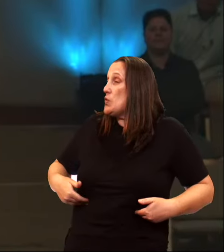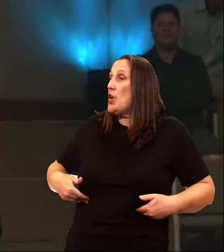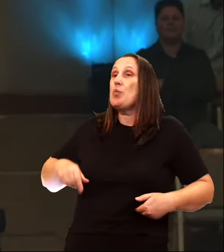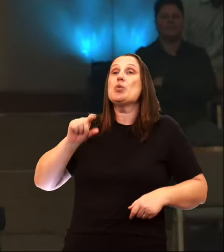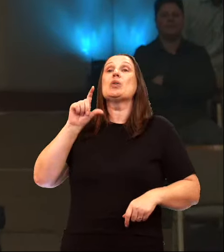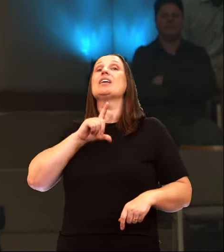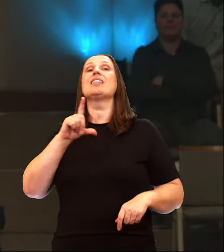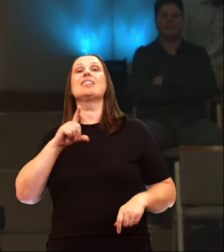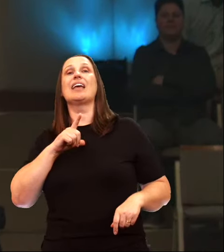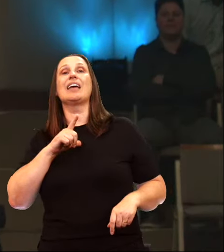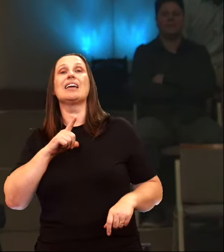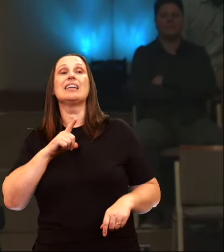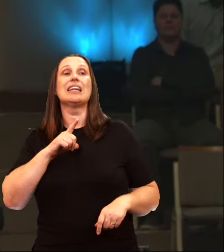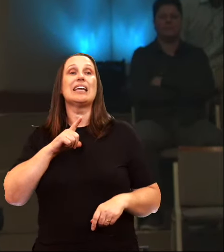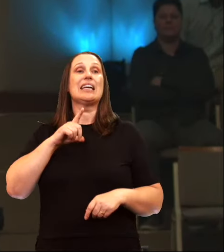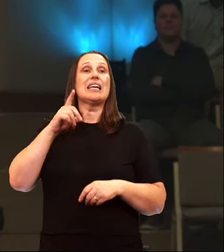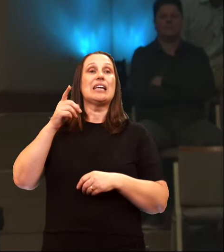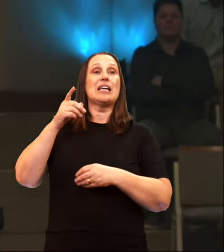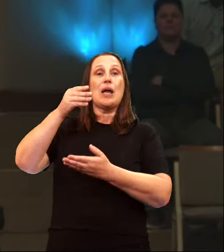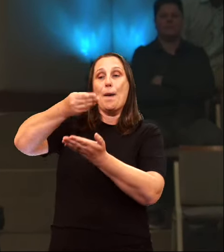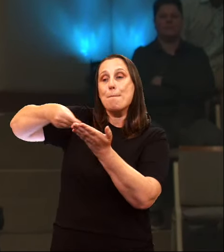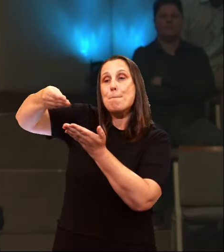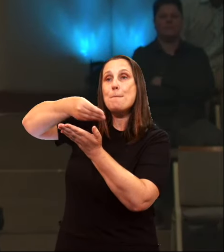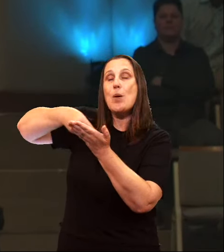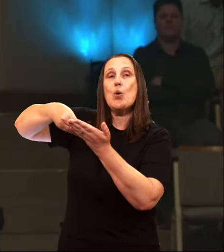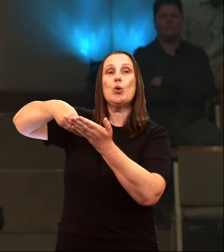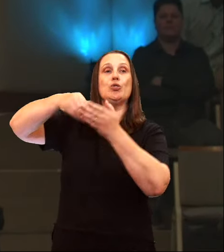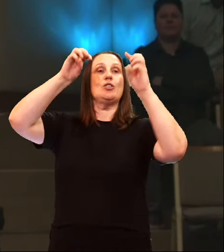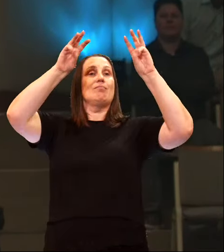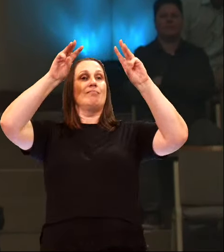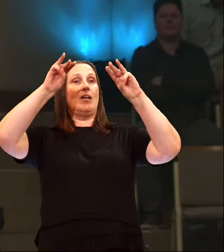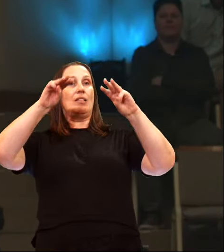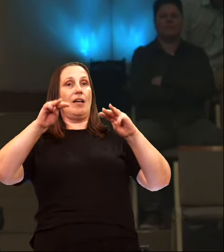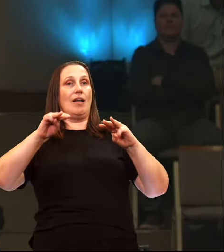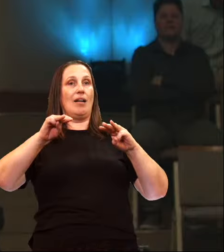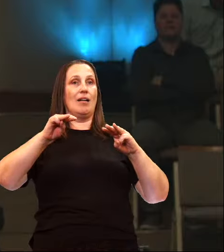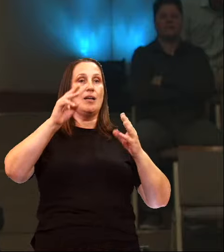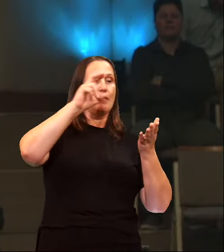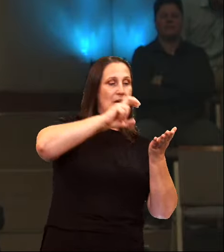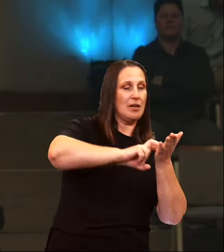diz: ensopado de maná.